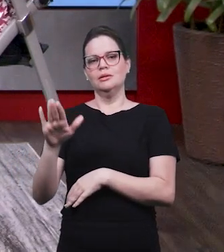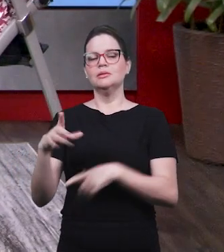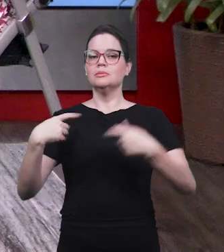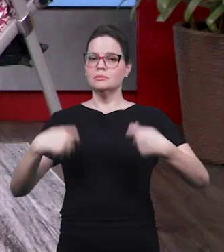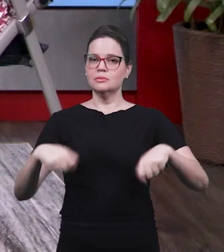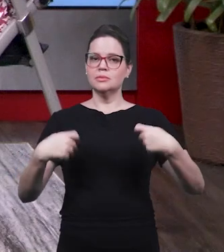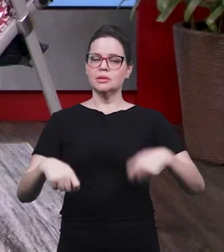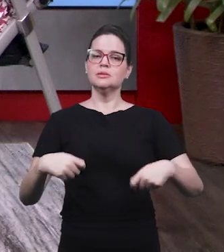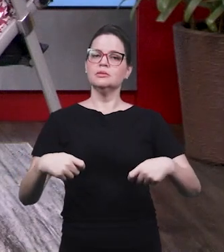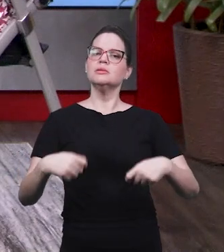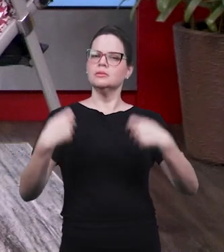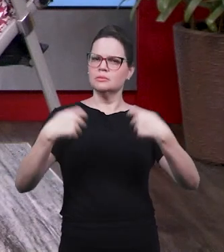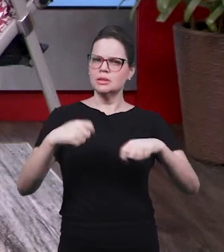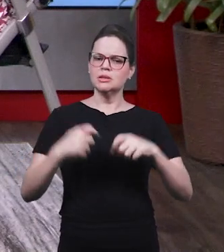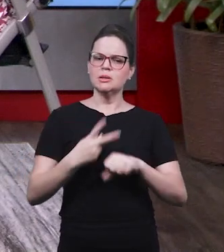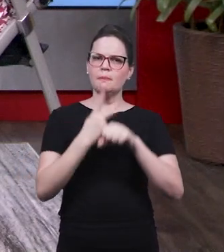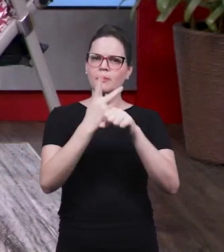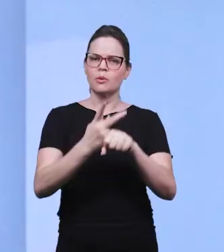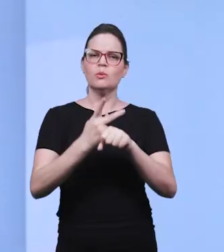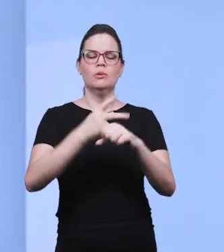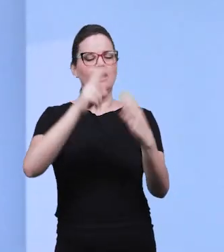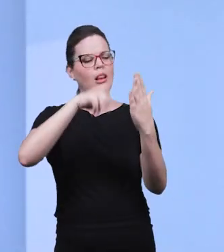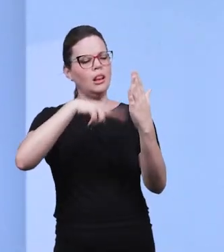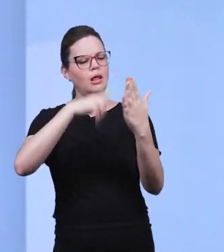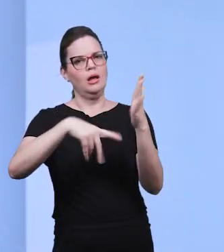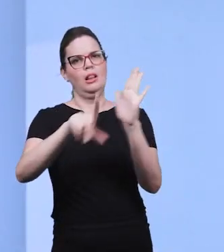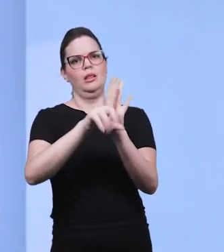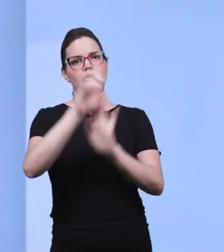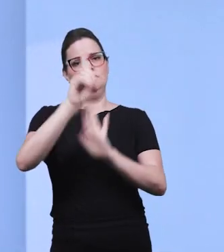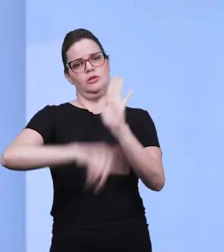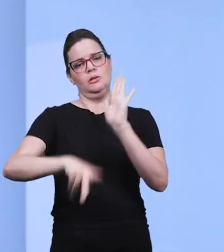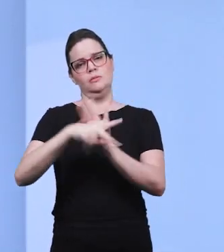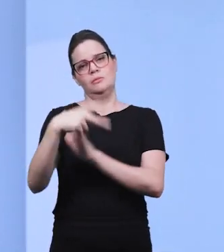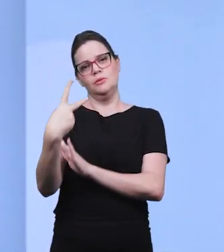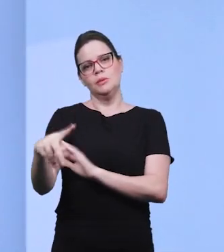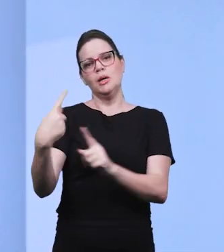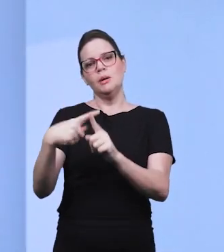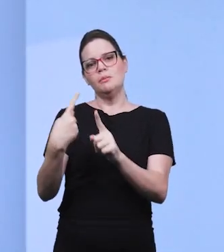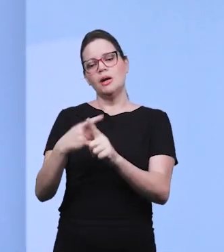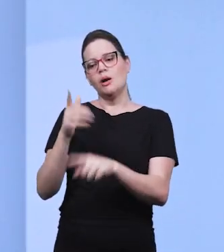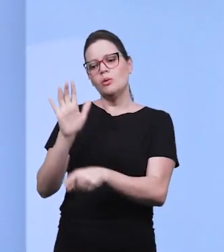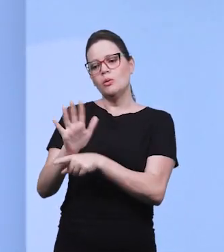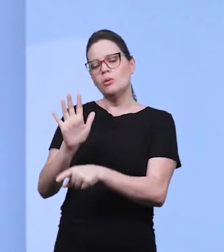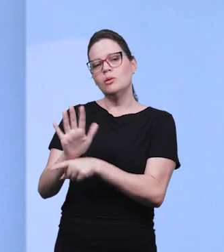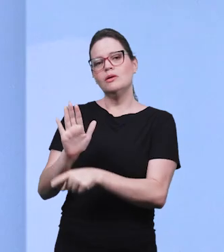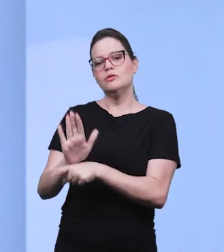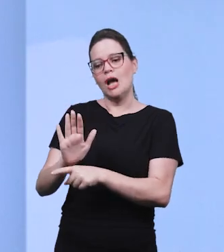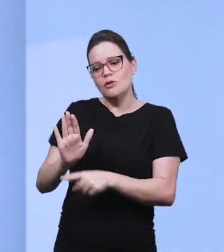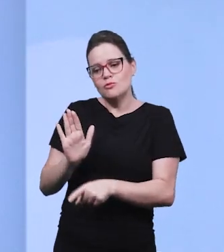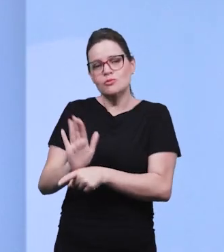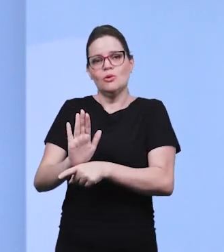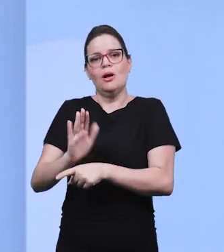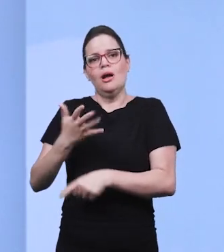mesmo buscar esses direitos para que a vida dela seja facilitada, né? Para que ela